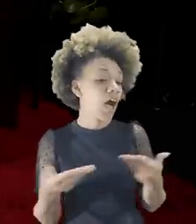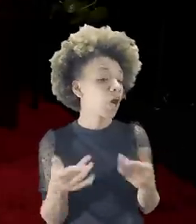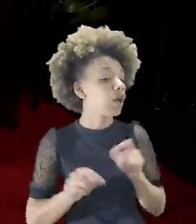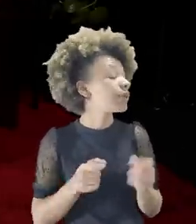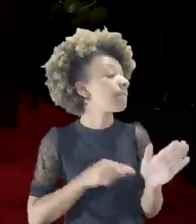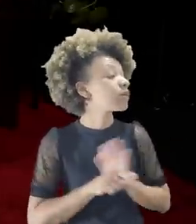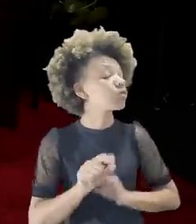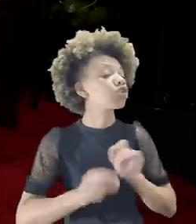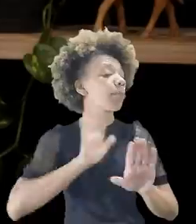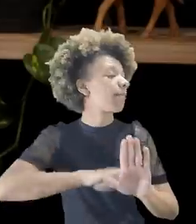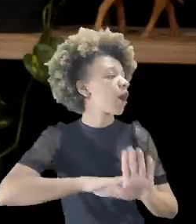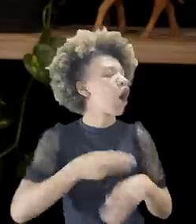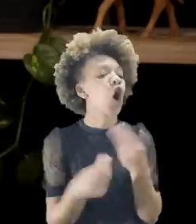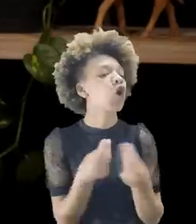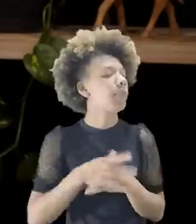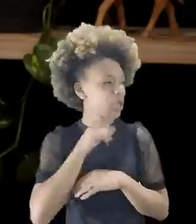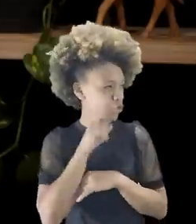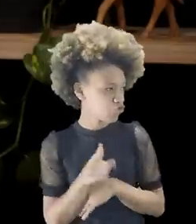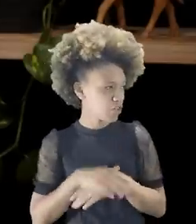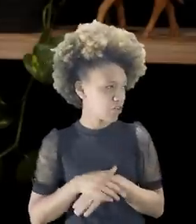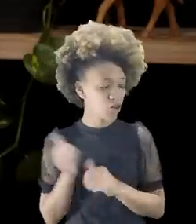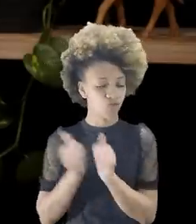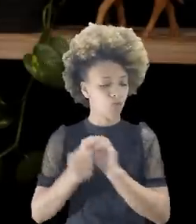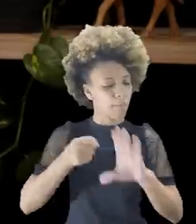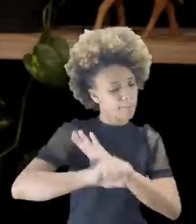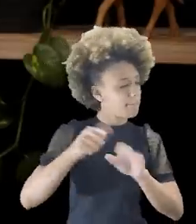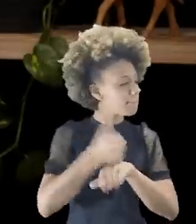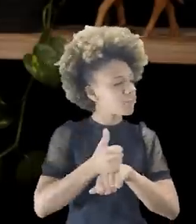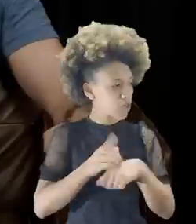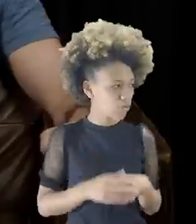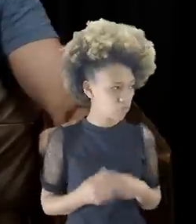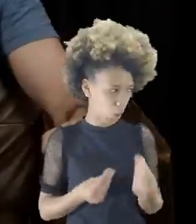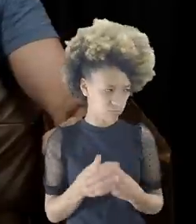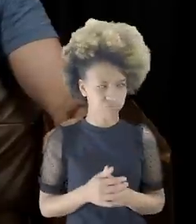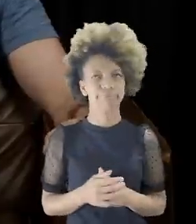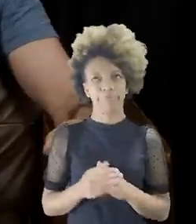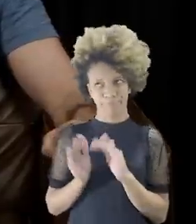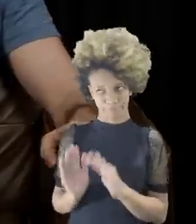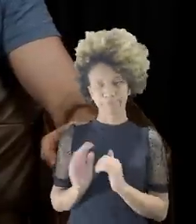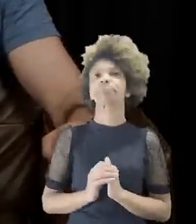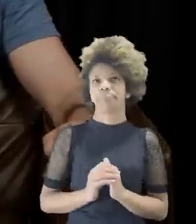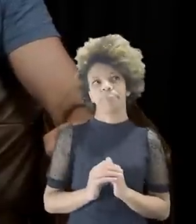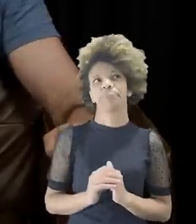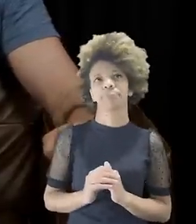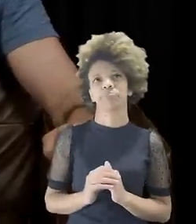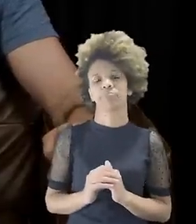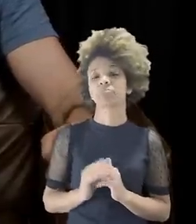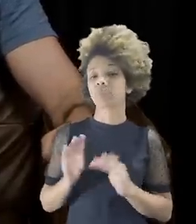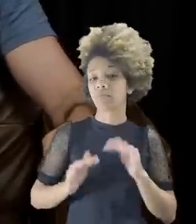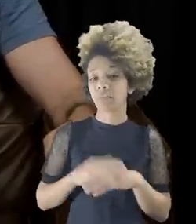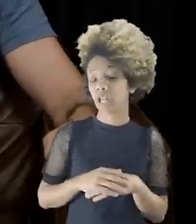bastidores cara eu quero saber como é que é o dia de um jogador de basquete profissional Olha é geralmente assim